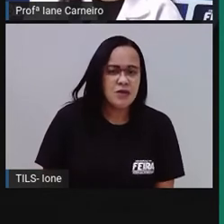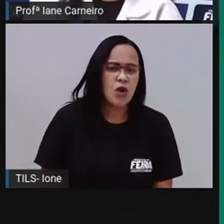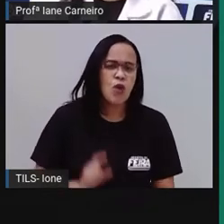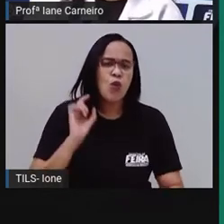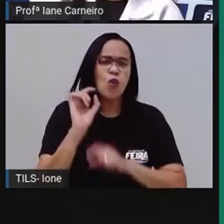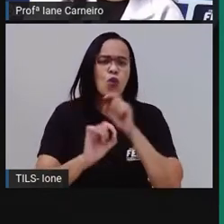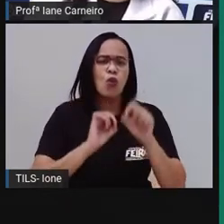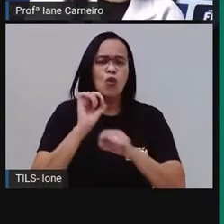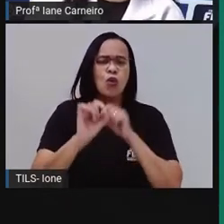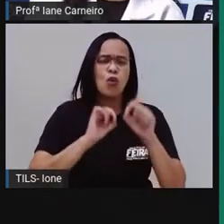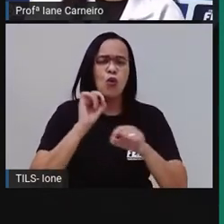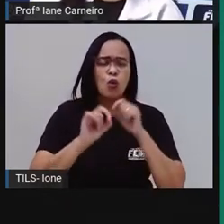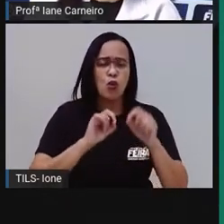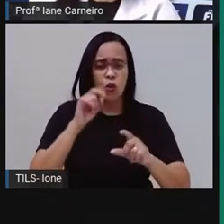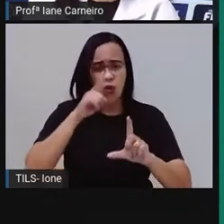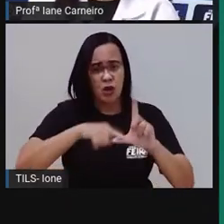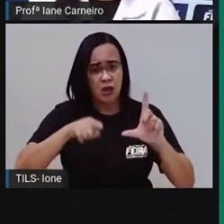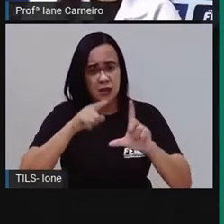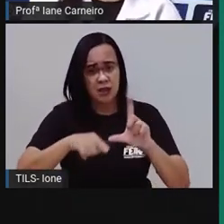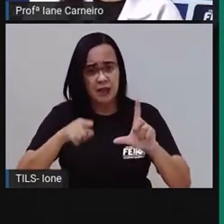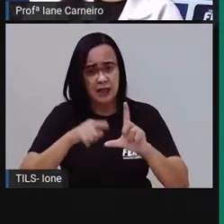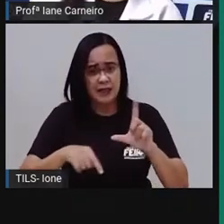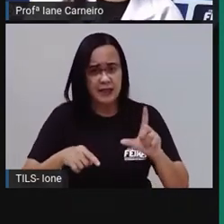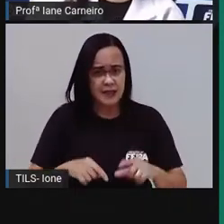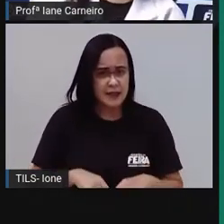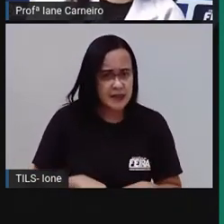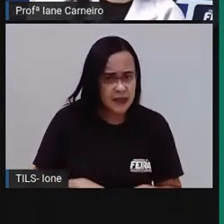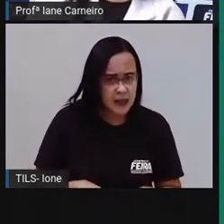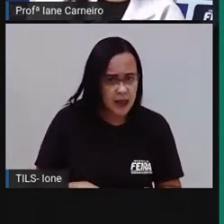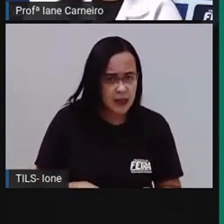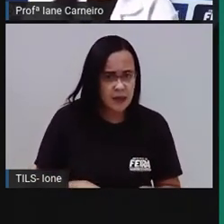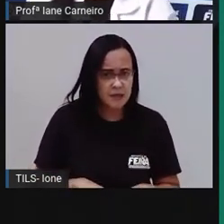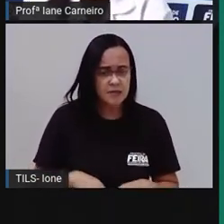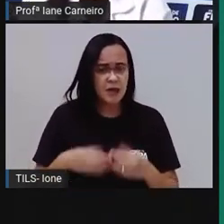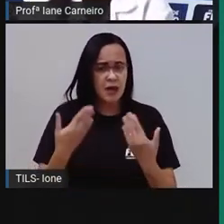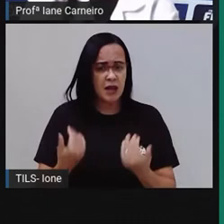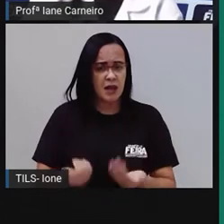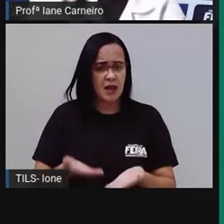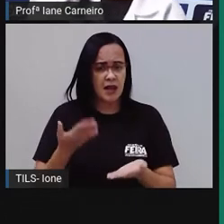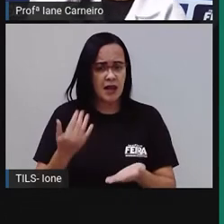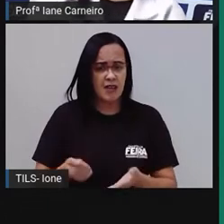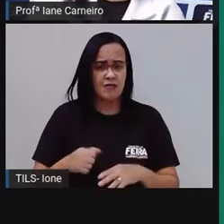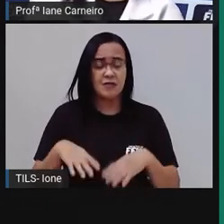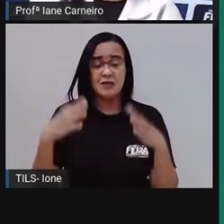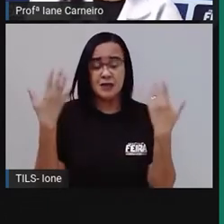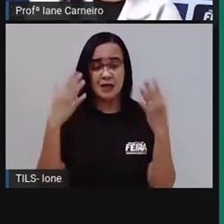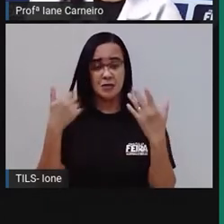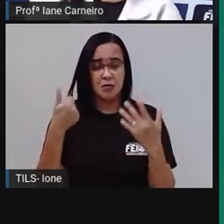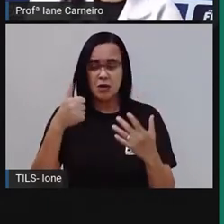O que é? Uma letra muita pena. Nas mãos, uma dezena.